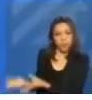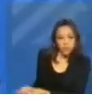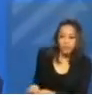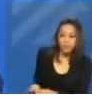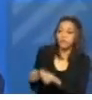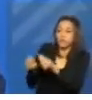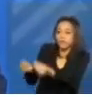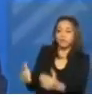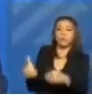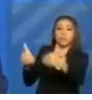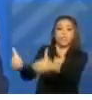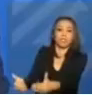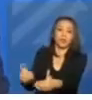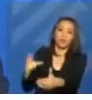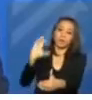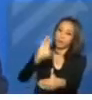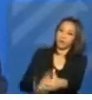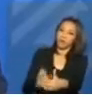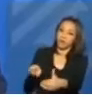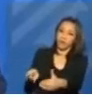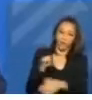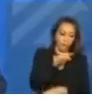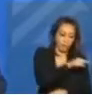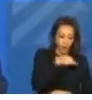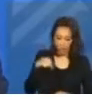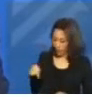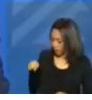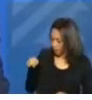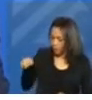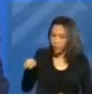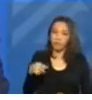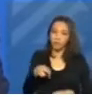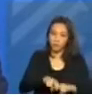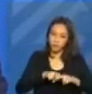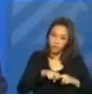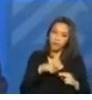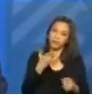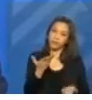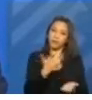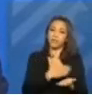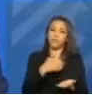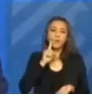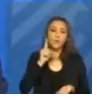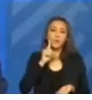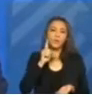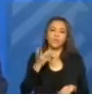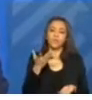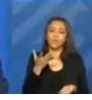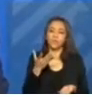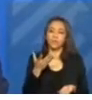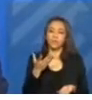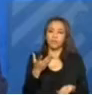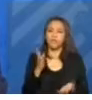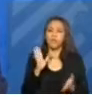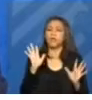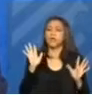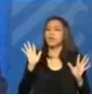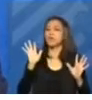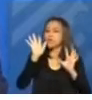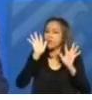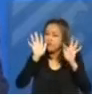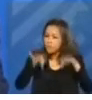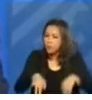causa disso, a gente vai ter esse pagamento no começo, basicamente todo dia. No final do